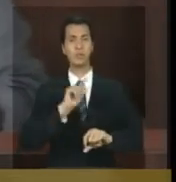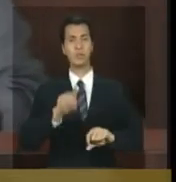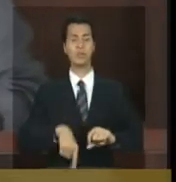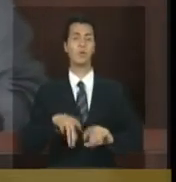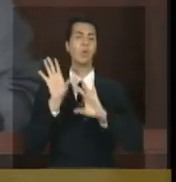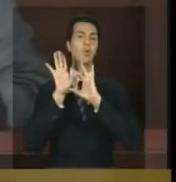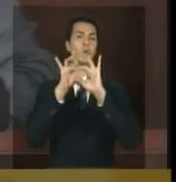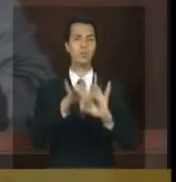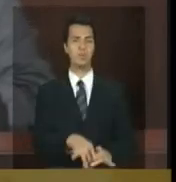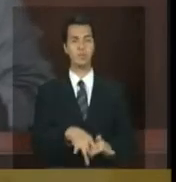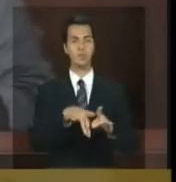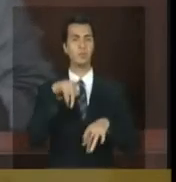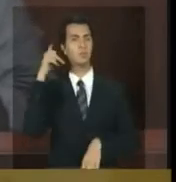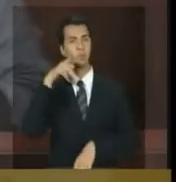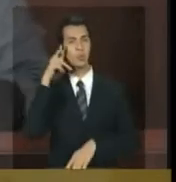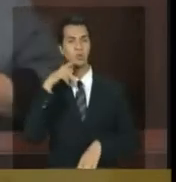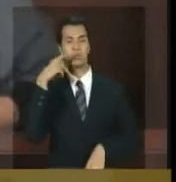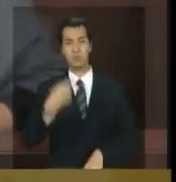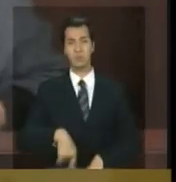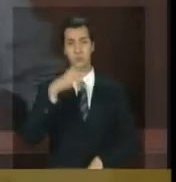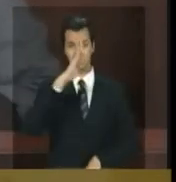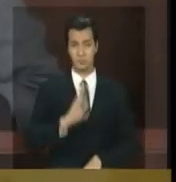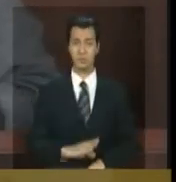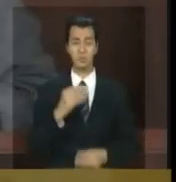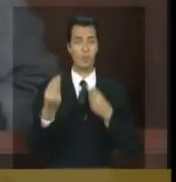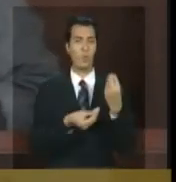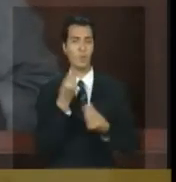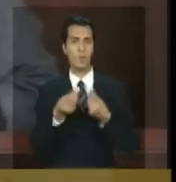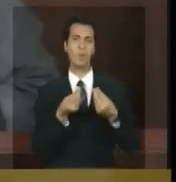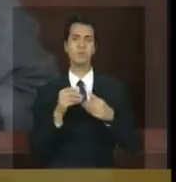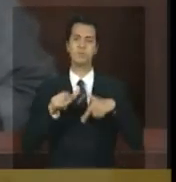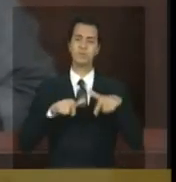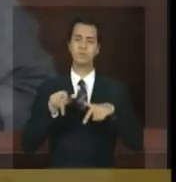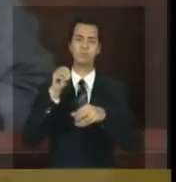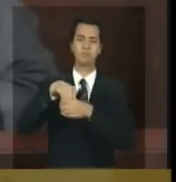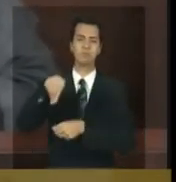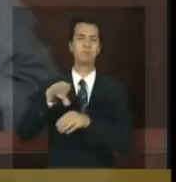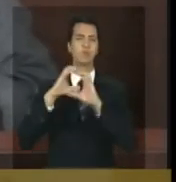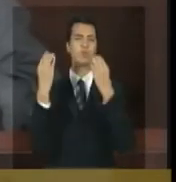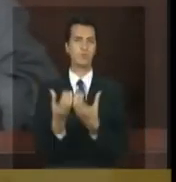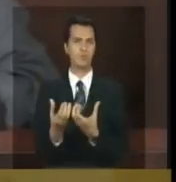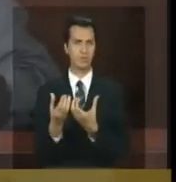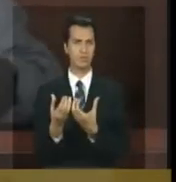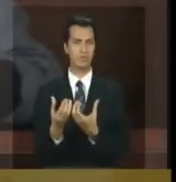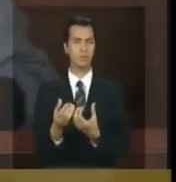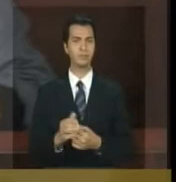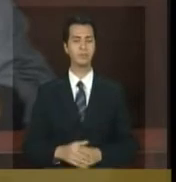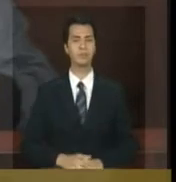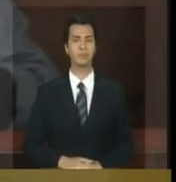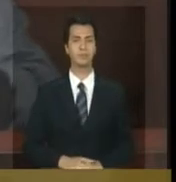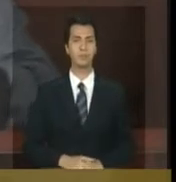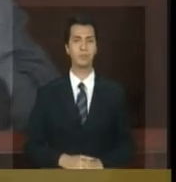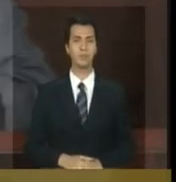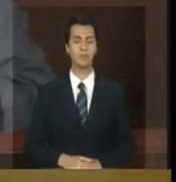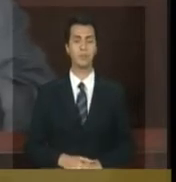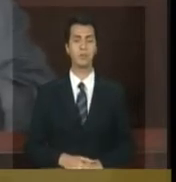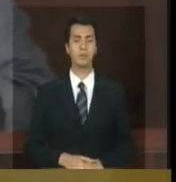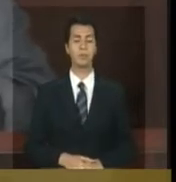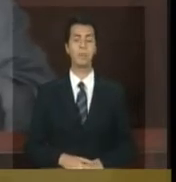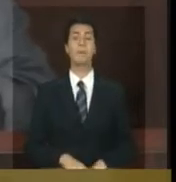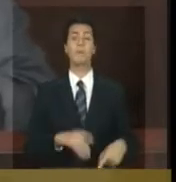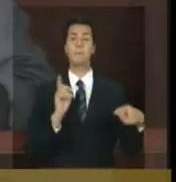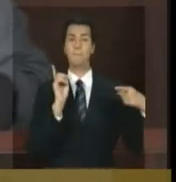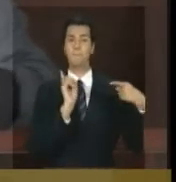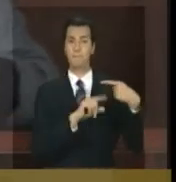do engajamento do Brasil e dos países em desenvolvimento naquilo que a conferência oferece. O primeiro aspecto que eu gostaria